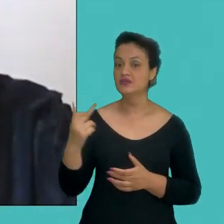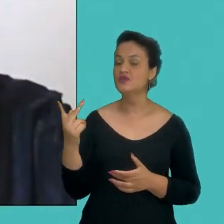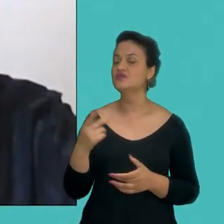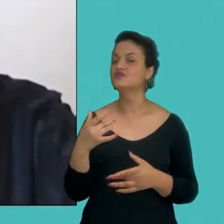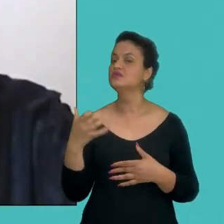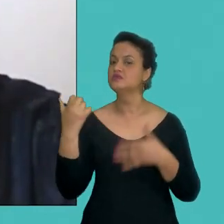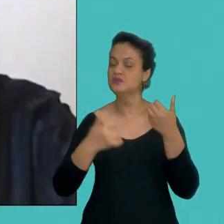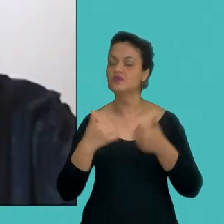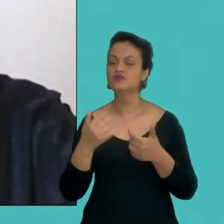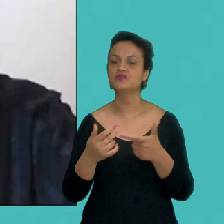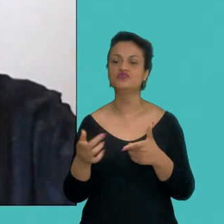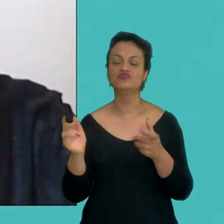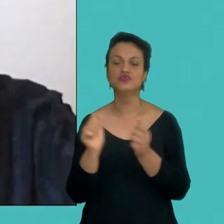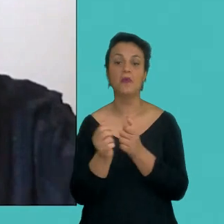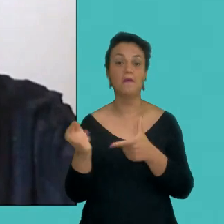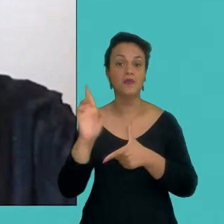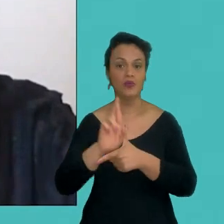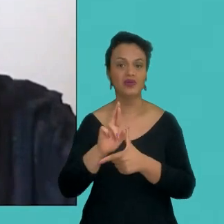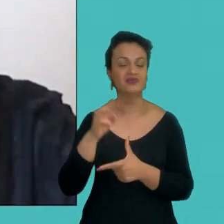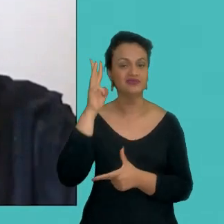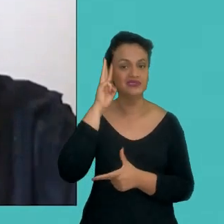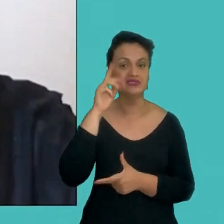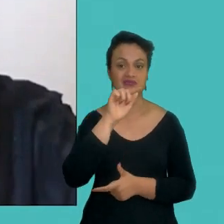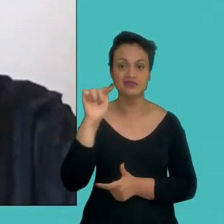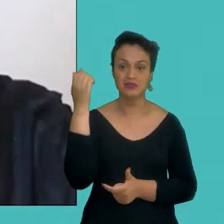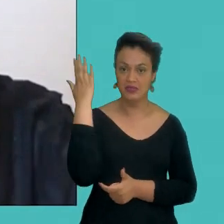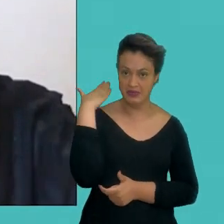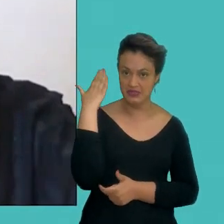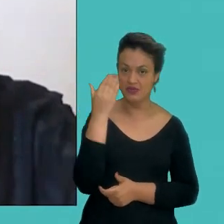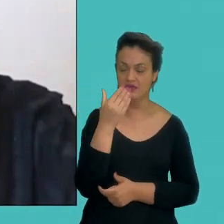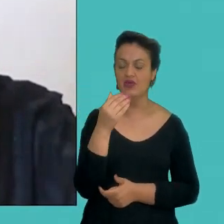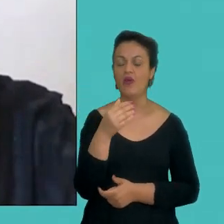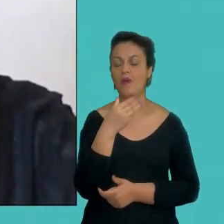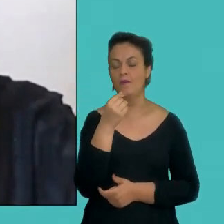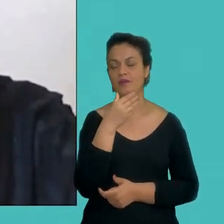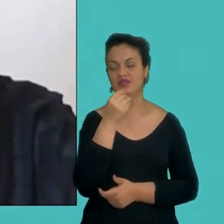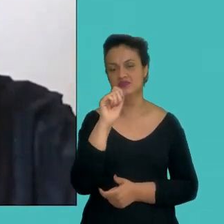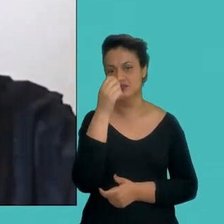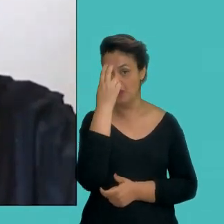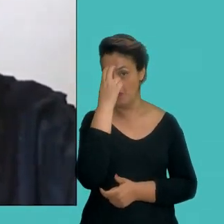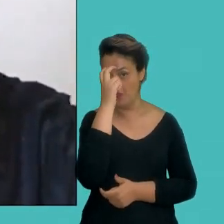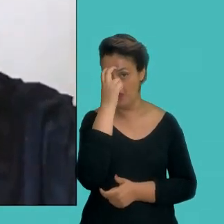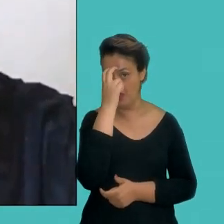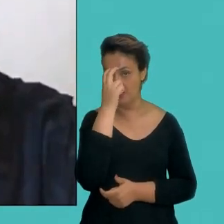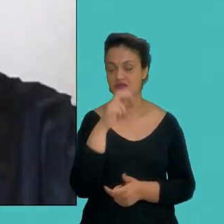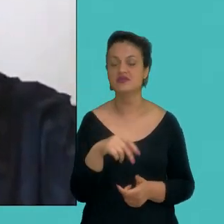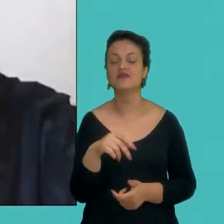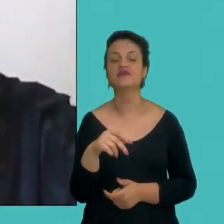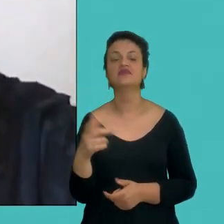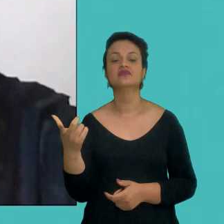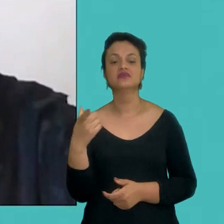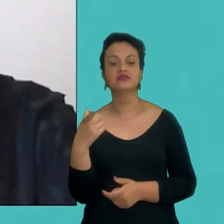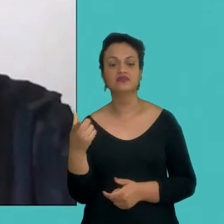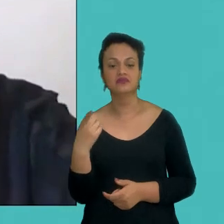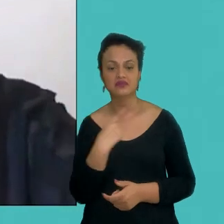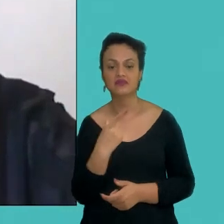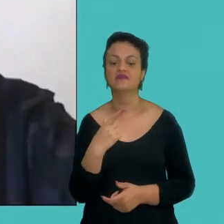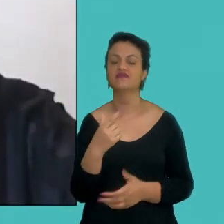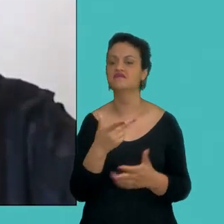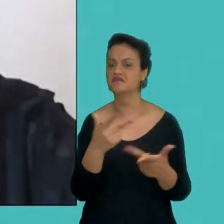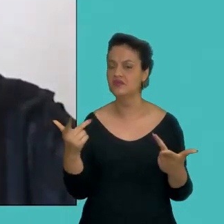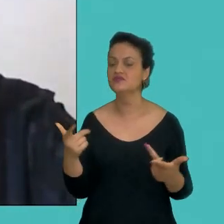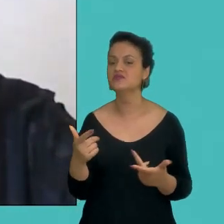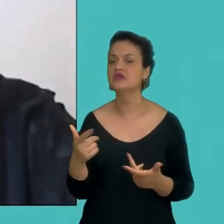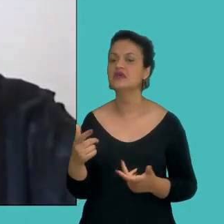com a entrevista que nós tivemos ao vivo com o Procurador-Geral da República, terça-feira da semana passada, o doutor Augusto Aras, vocês têm um